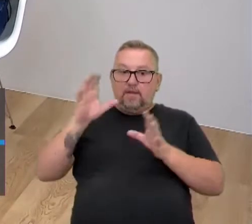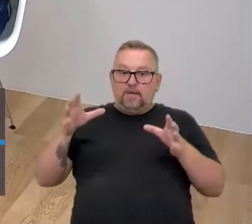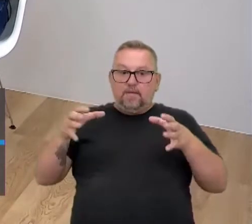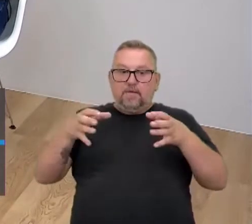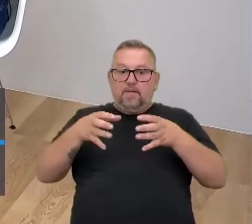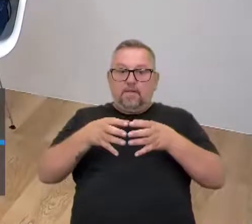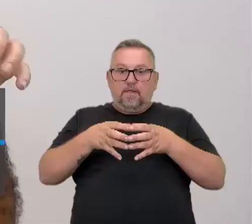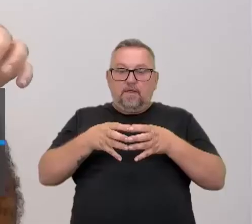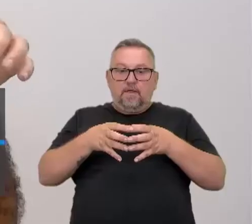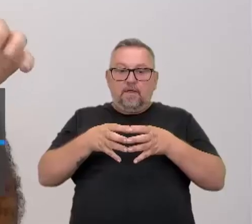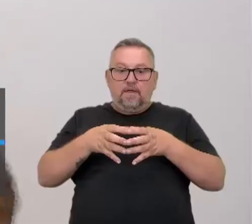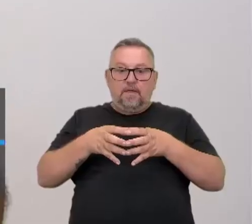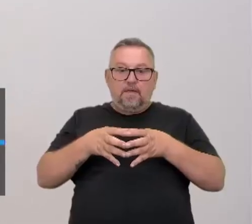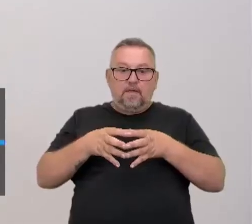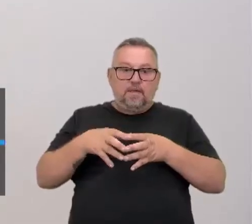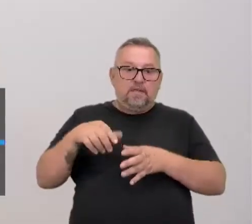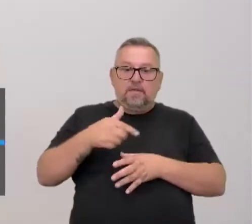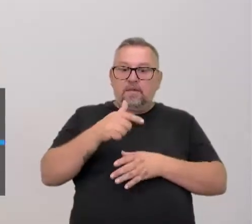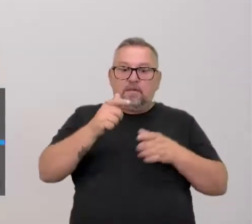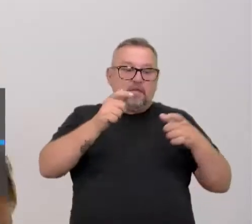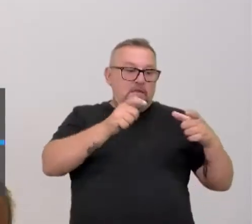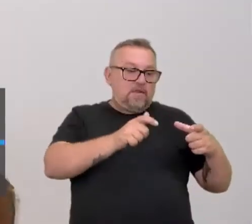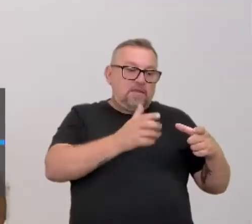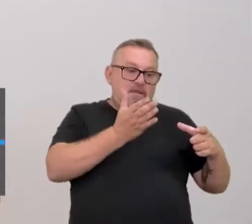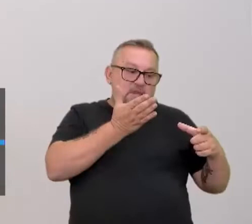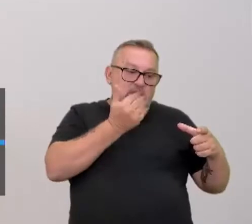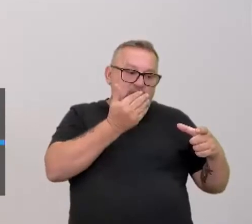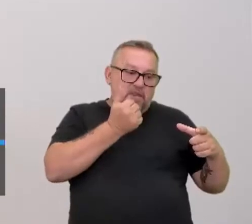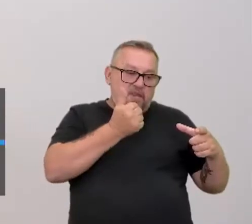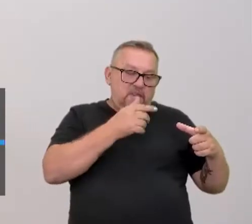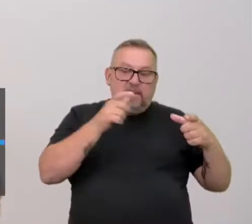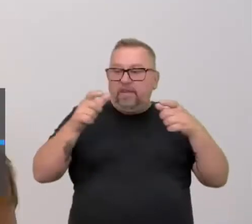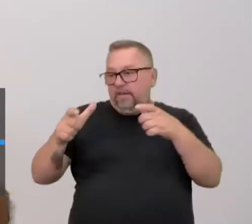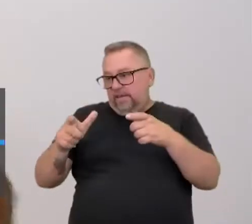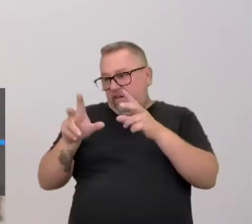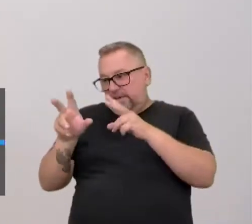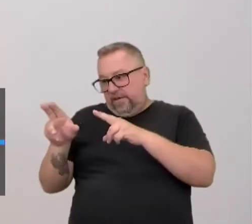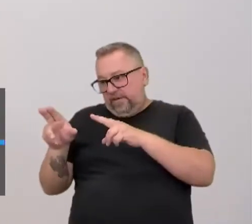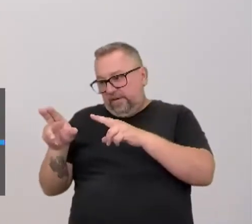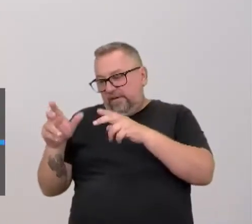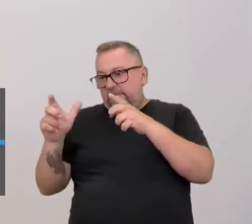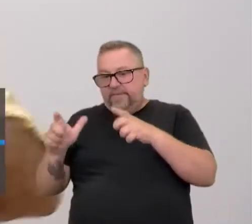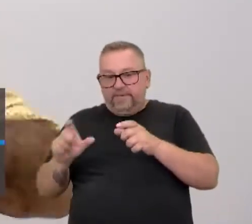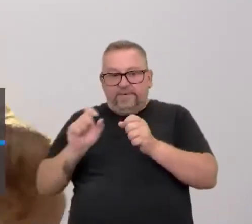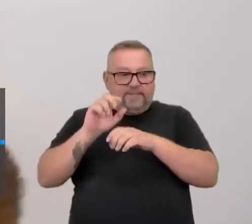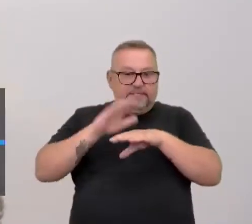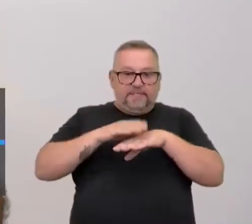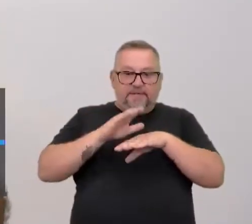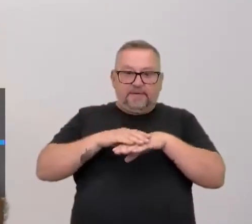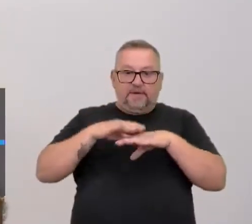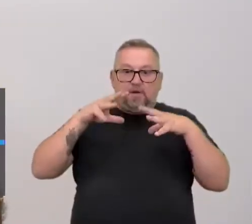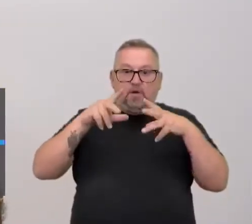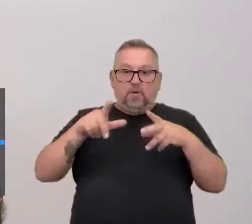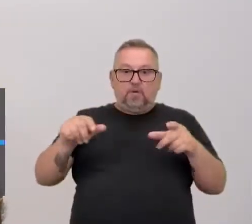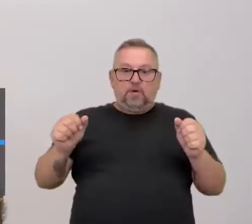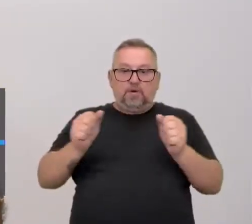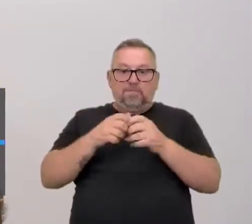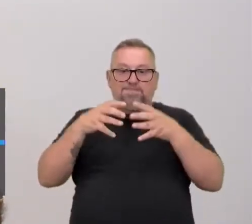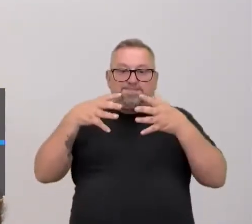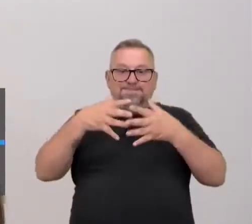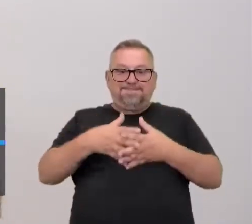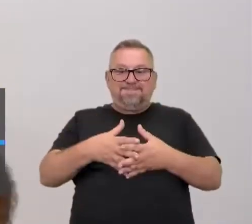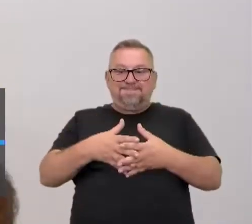convivem. Então você ali não tem o local da alimentação, o local do dormitório, o local da produção. Tudo se